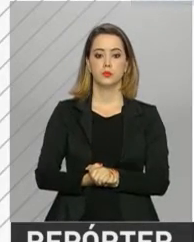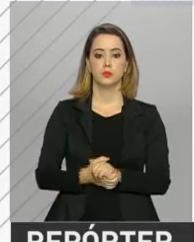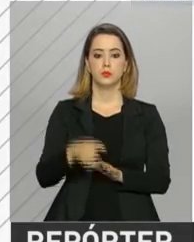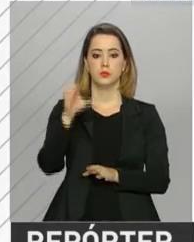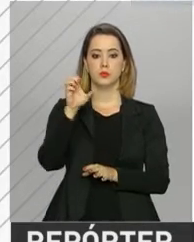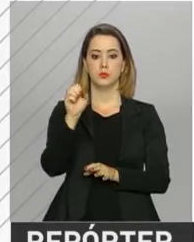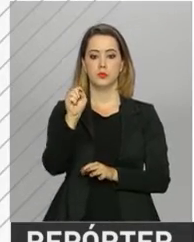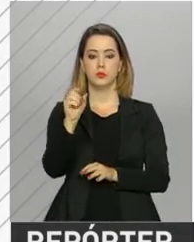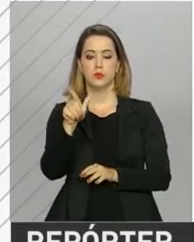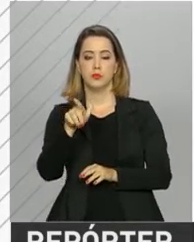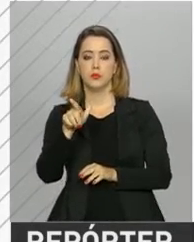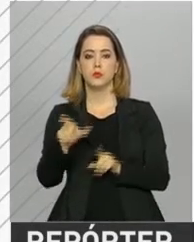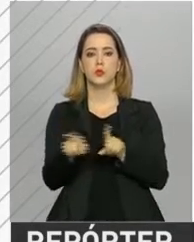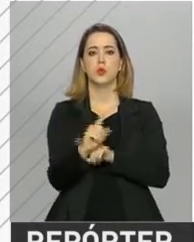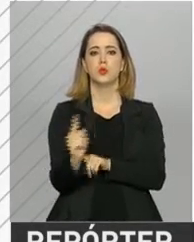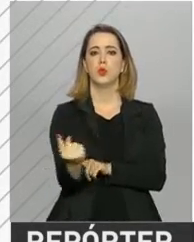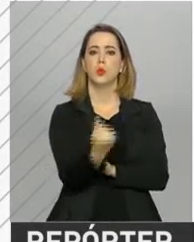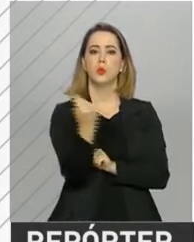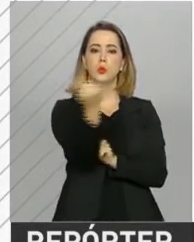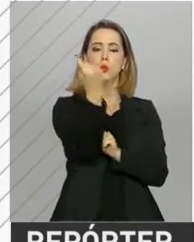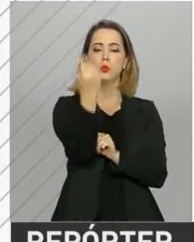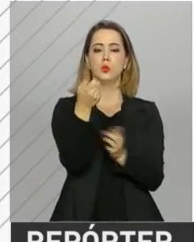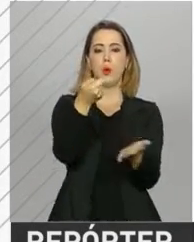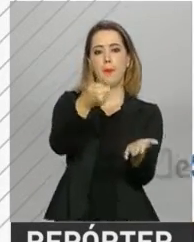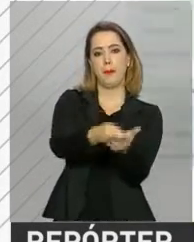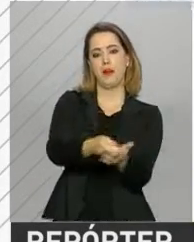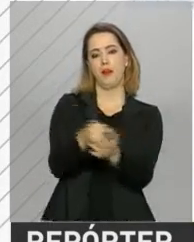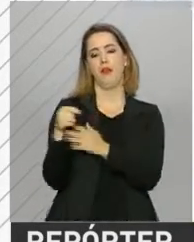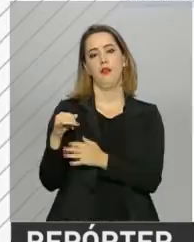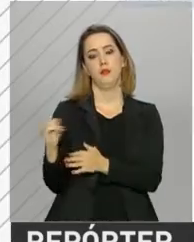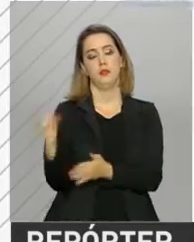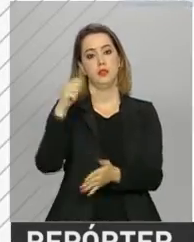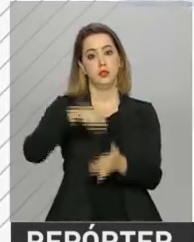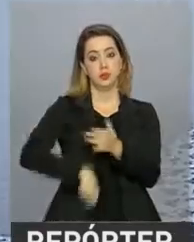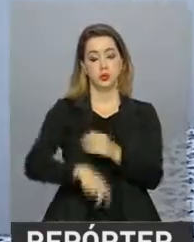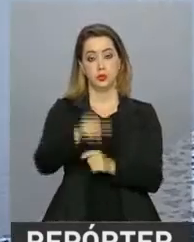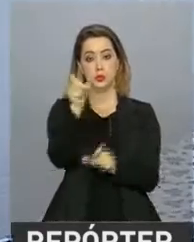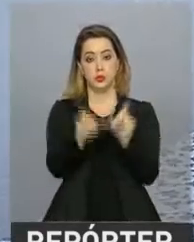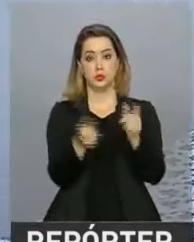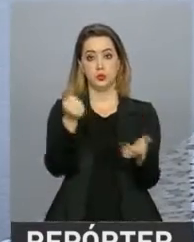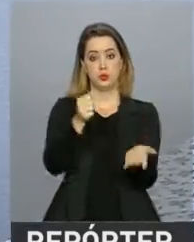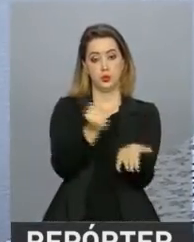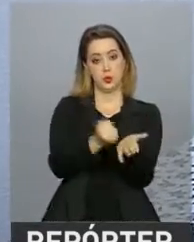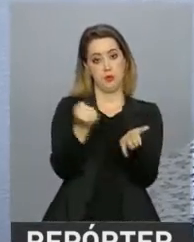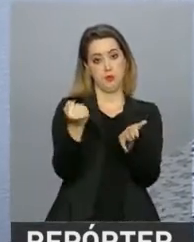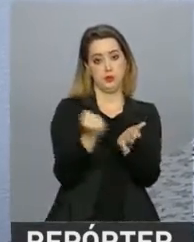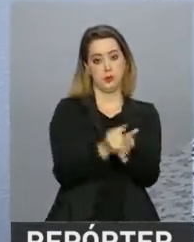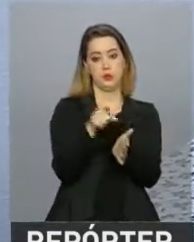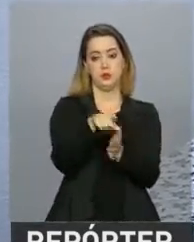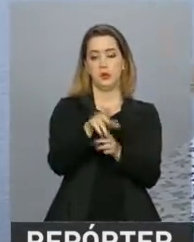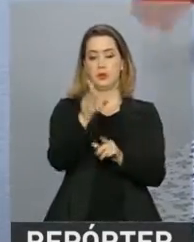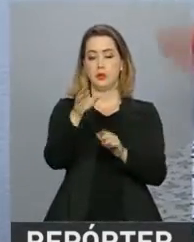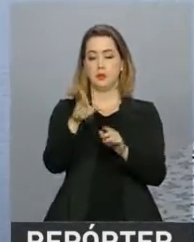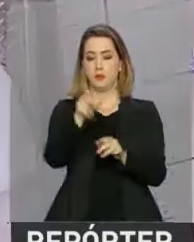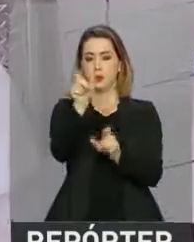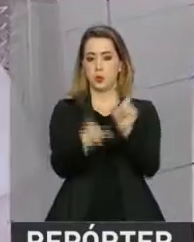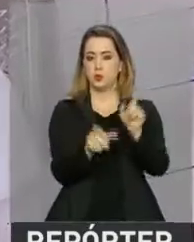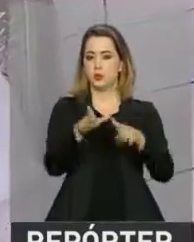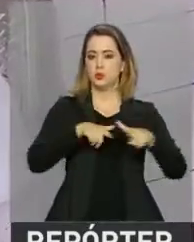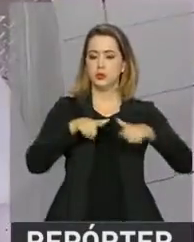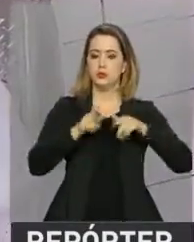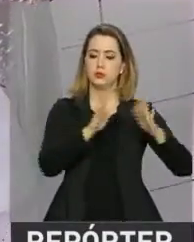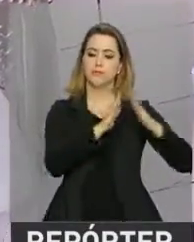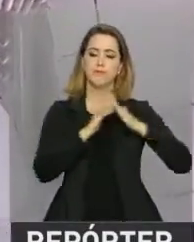O E-Social foi criado para unificar pagamentos feitos pelos patrões aos empregados domésticos.